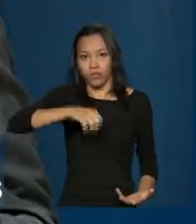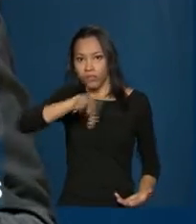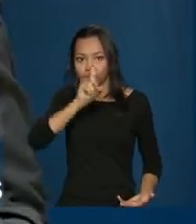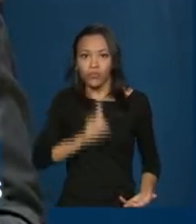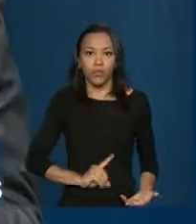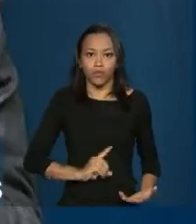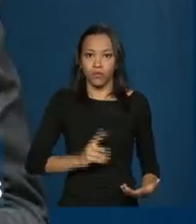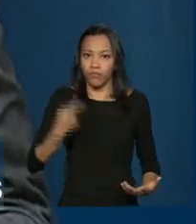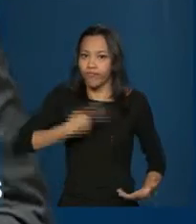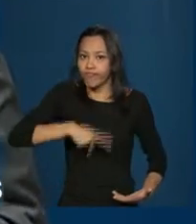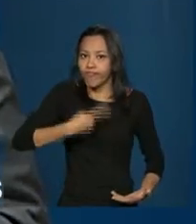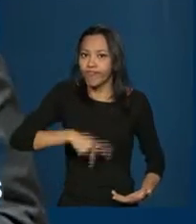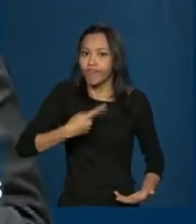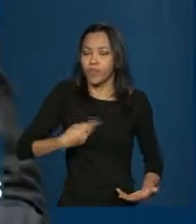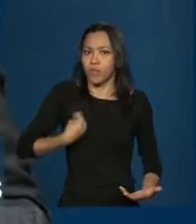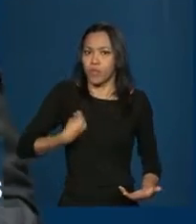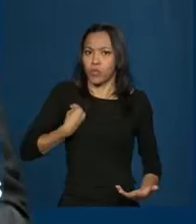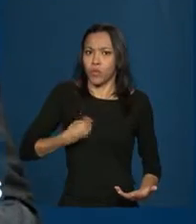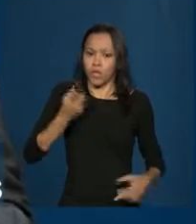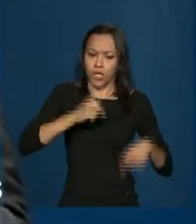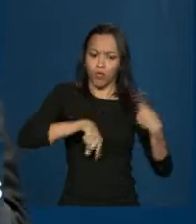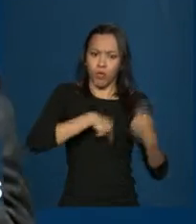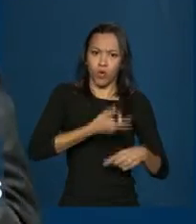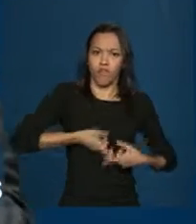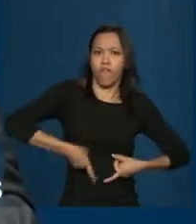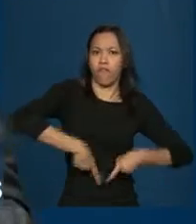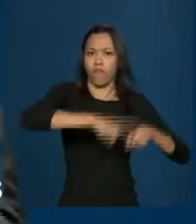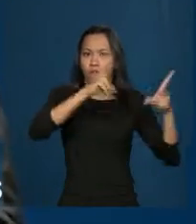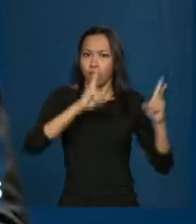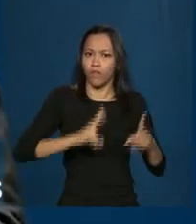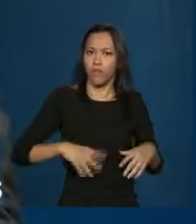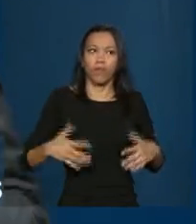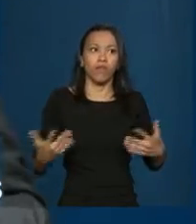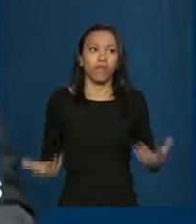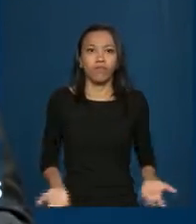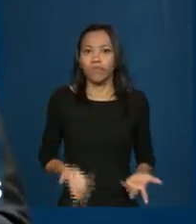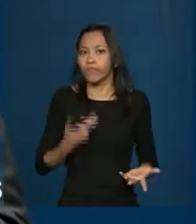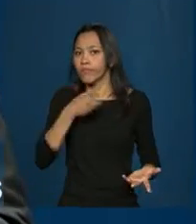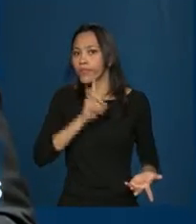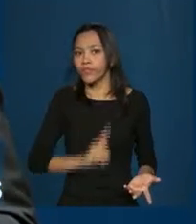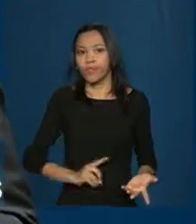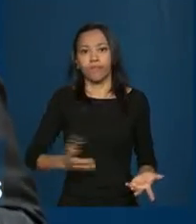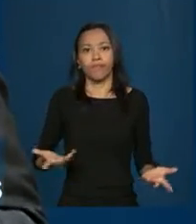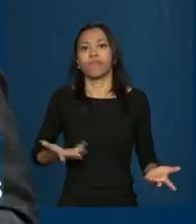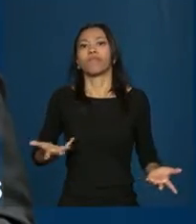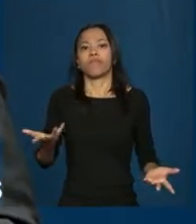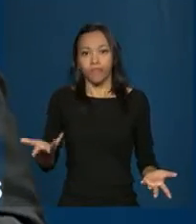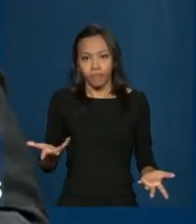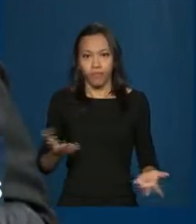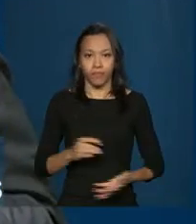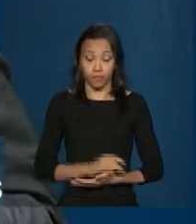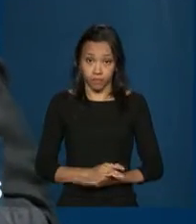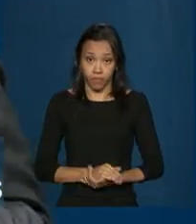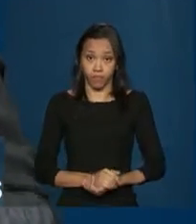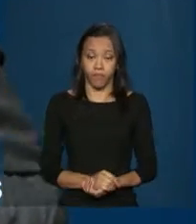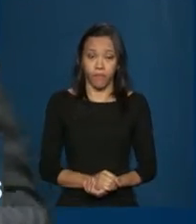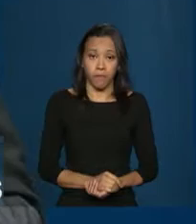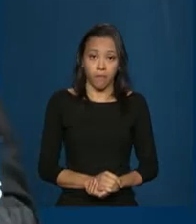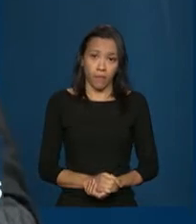fica com você, mas quando você é traficado, você não tem a dignidade, você é pegada por alguma pessoa.